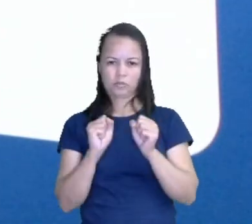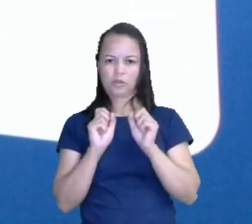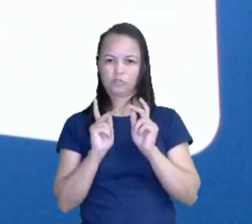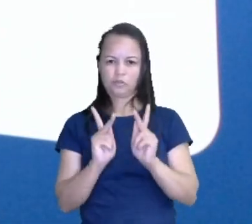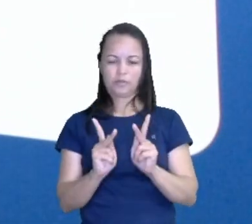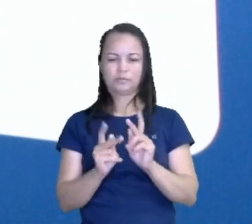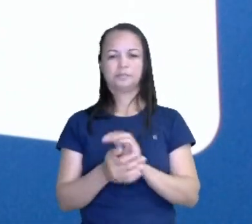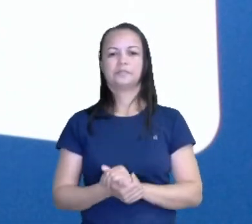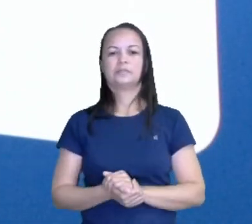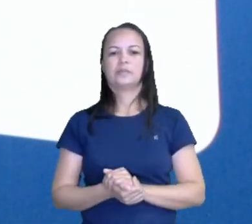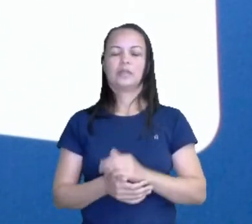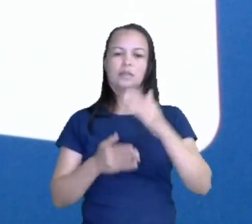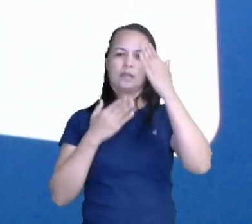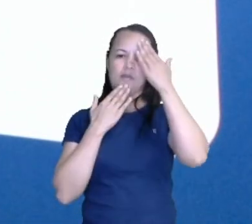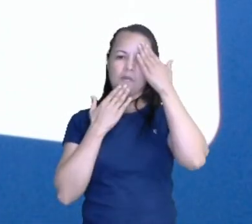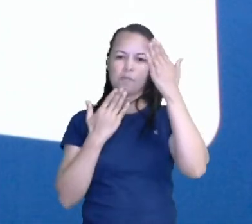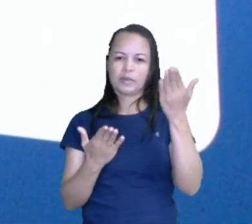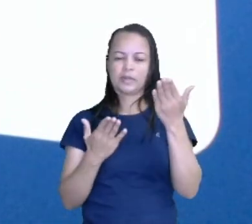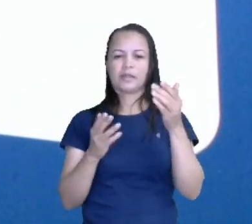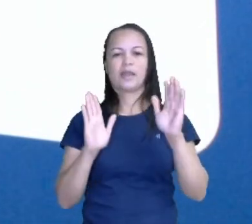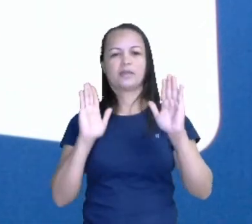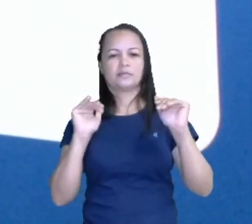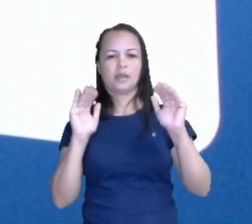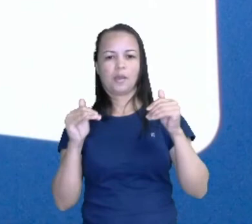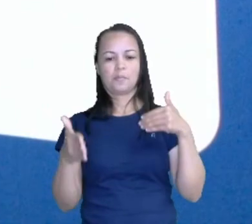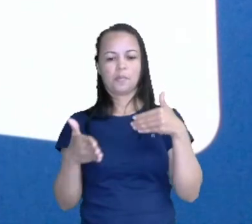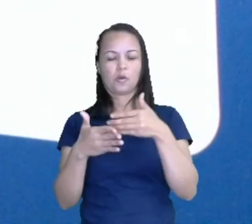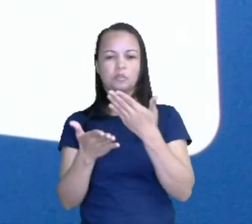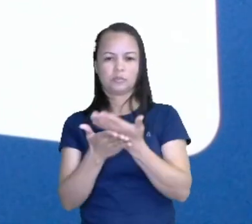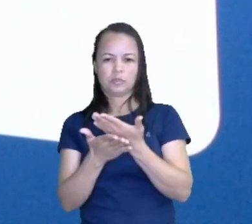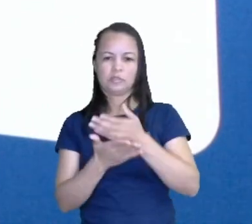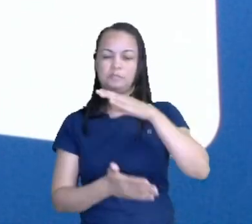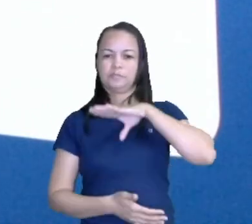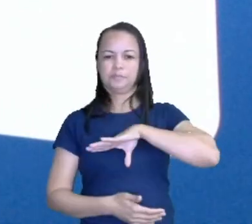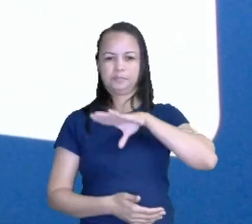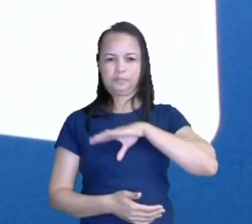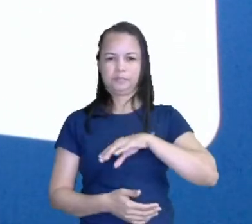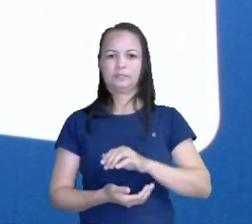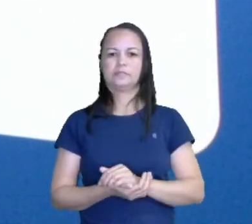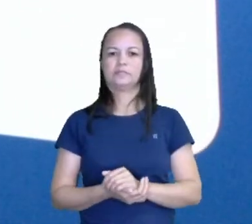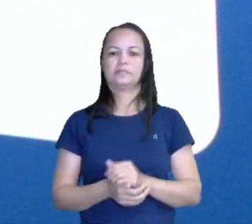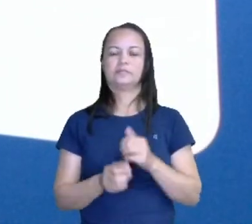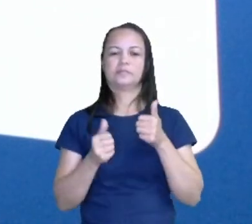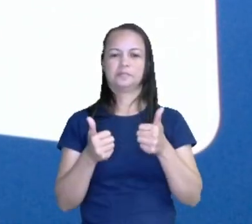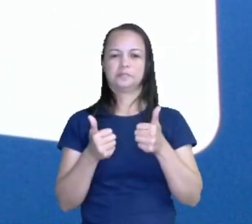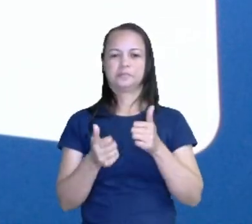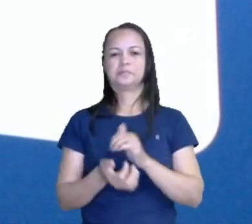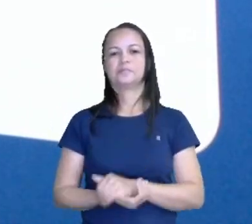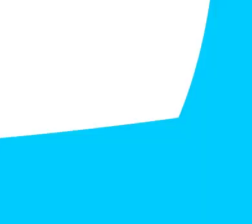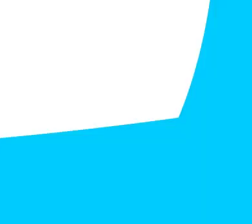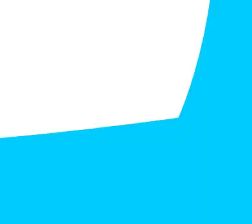gente? Muito obrigado e até a próxima nossa aula de língua portuguesa. Valeu!